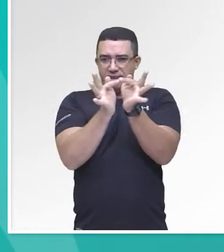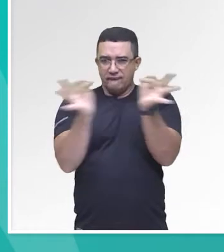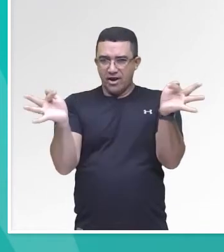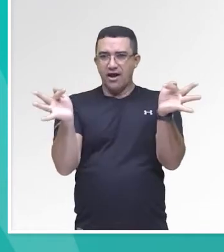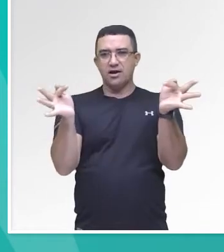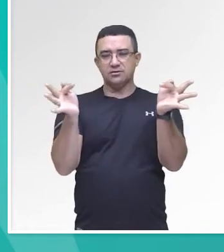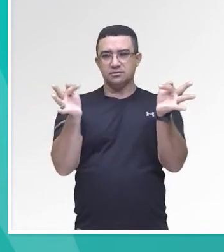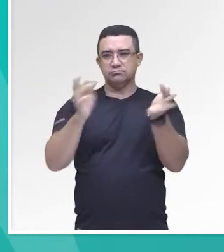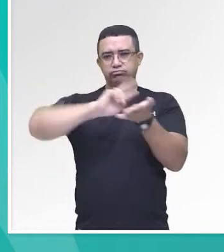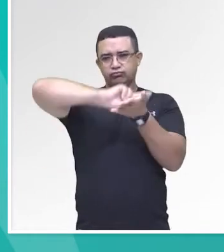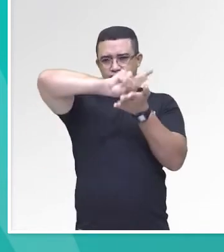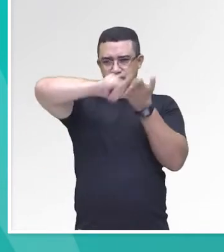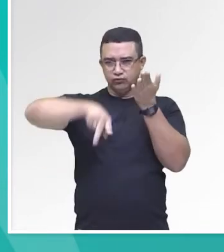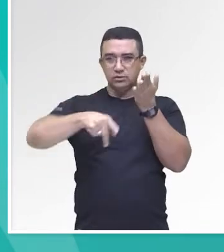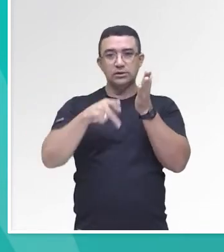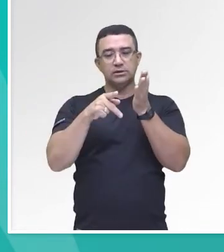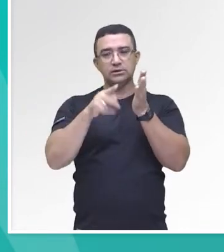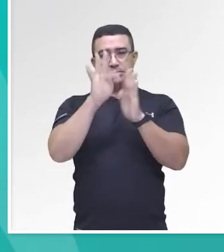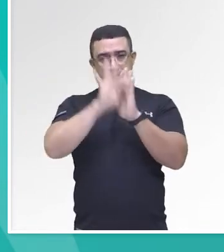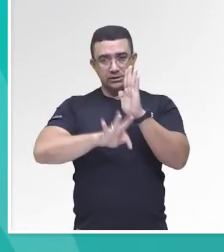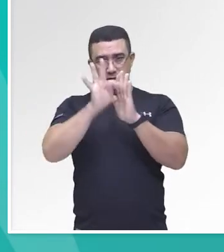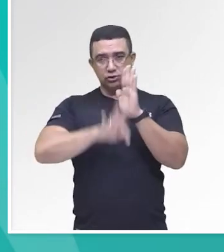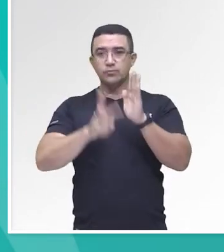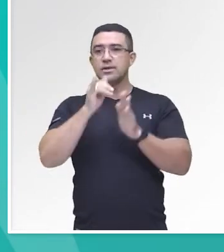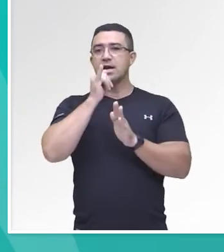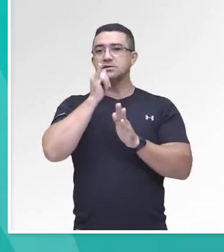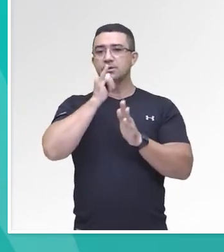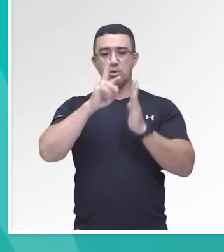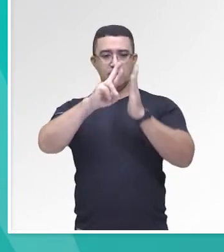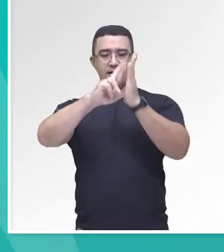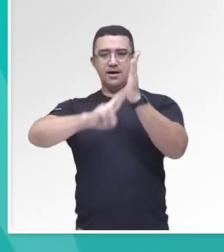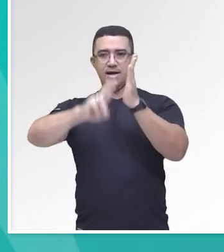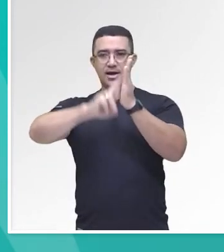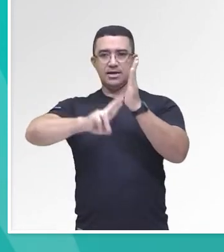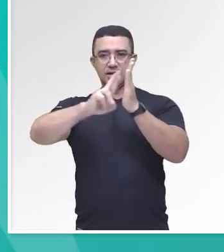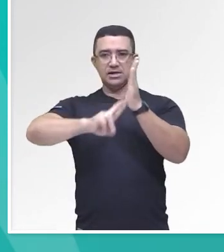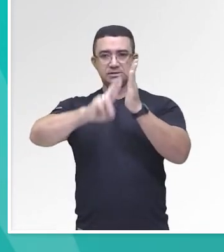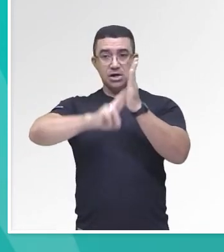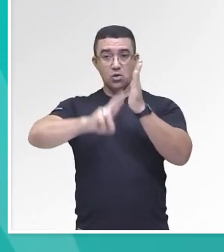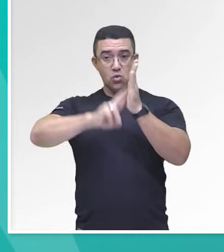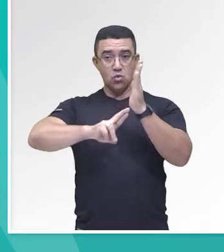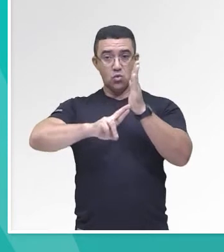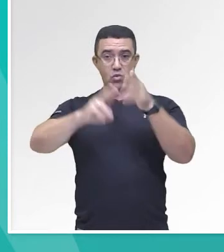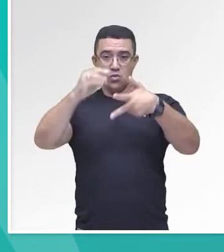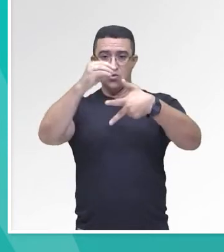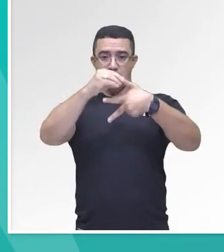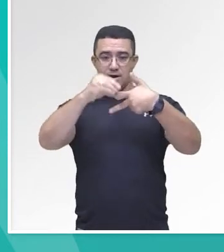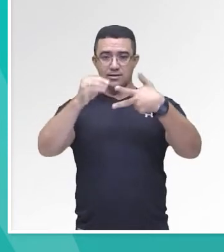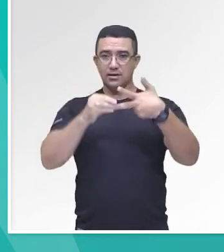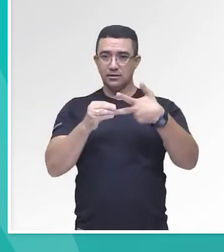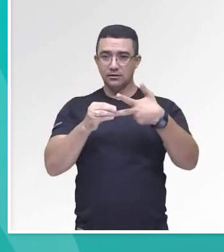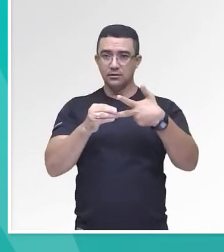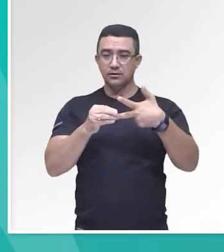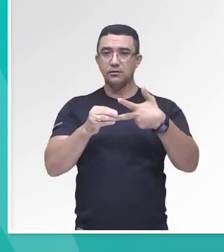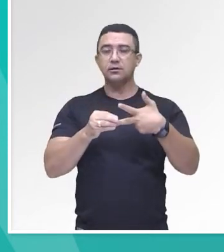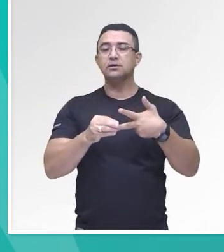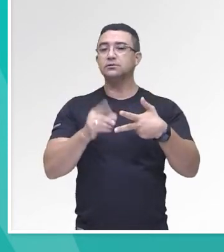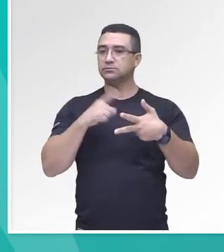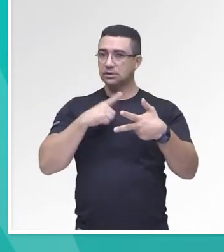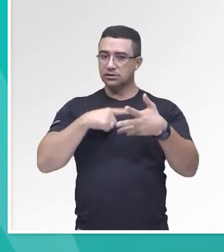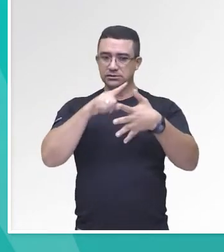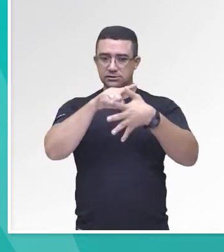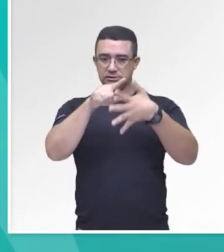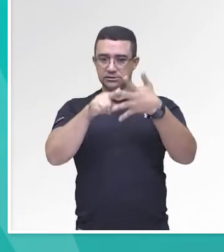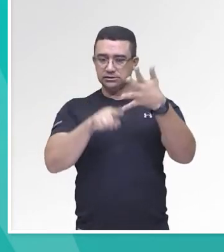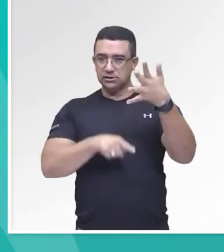do Enem, eles dizem respeito à competência de número 4, porque uma redação do Enem tem 5 competências, o